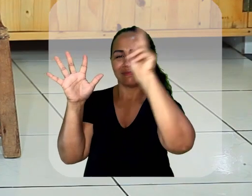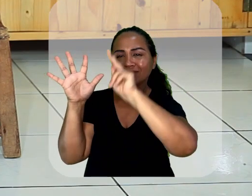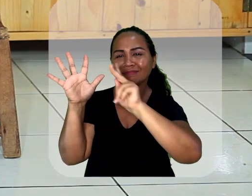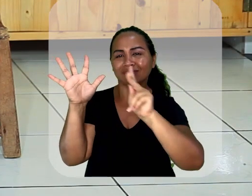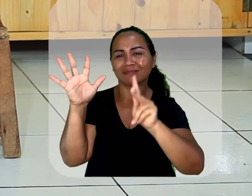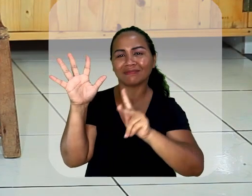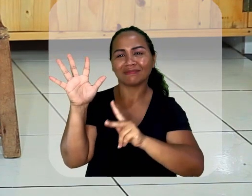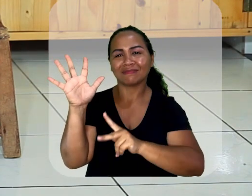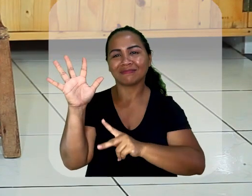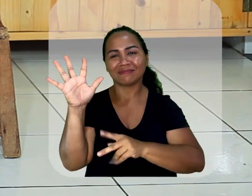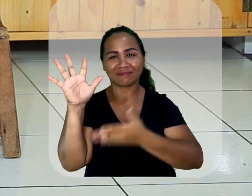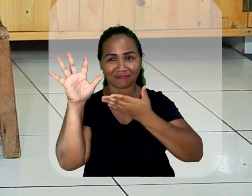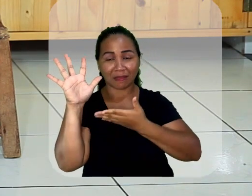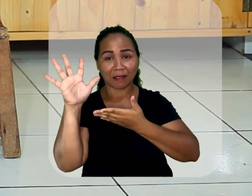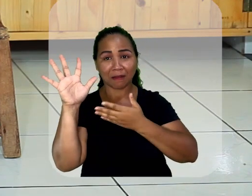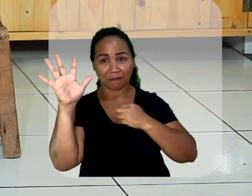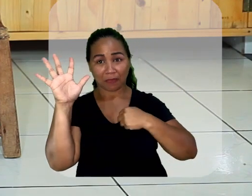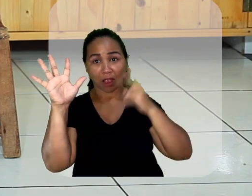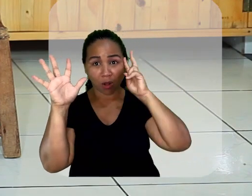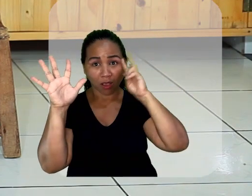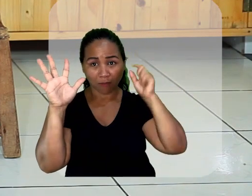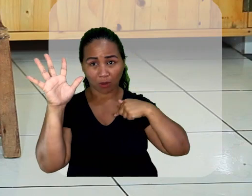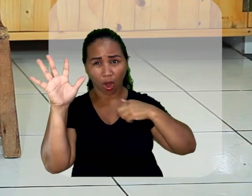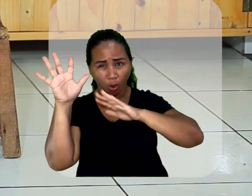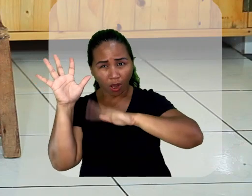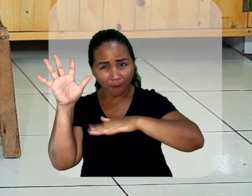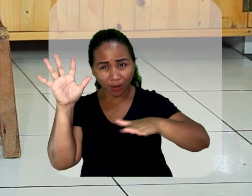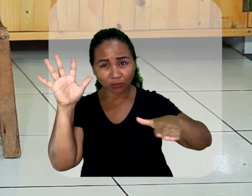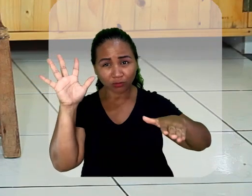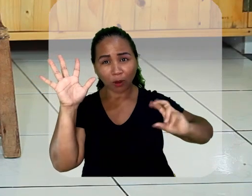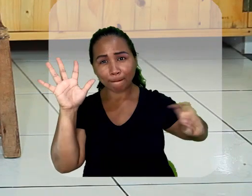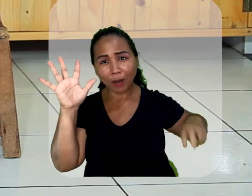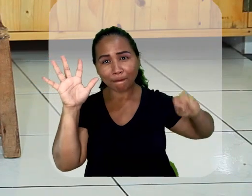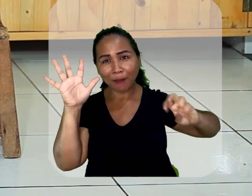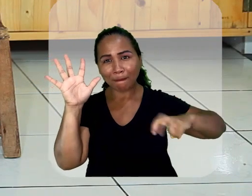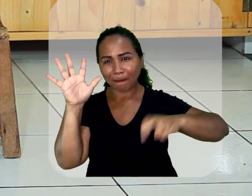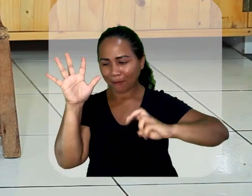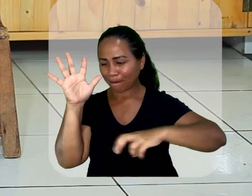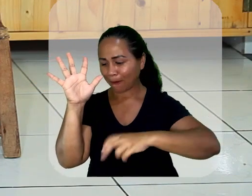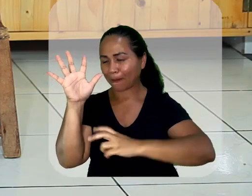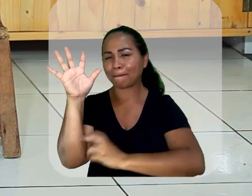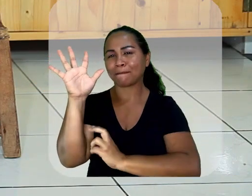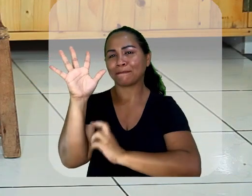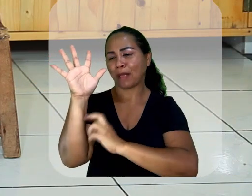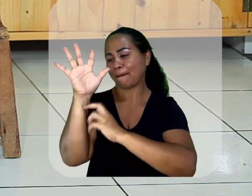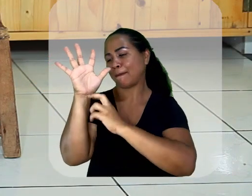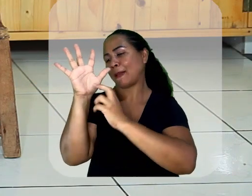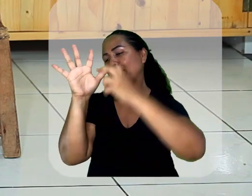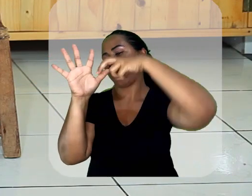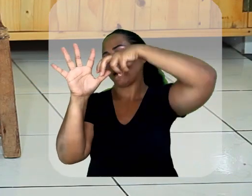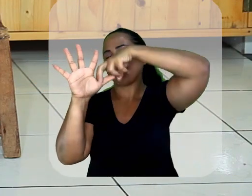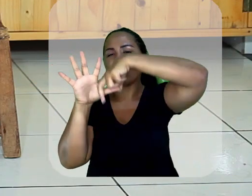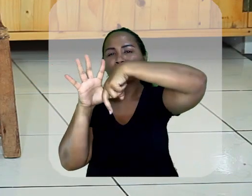Nela, eu, quando menina, subia para escutar nas madrugadinhas frias, preparadas por